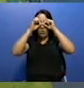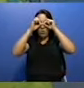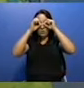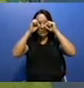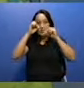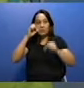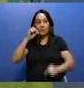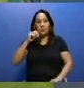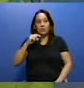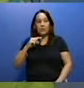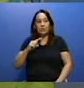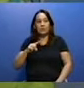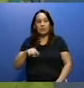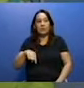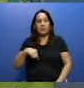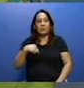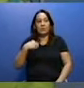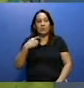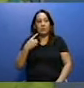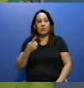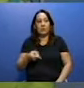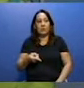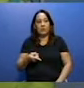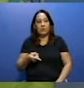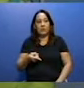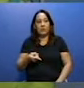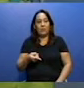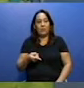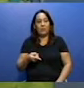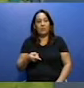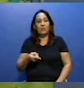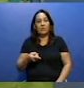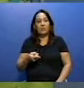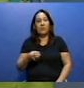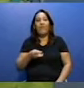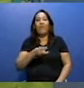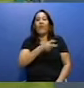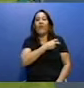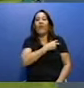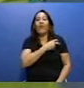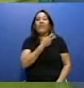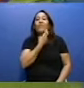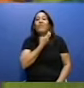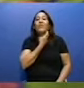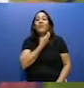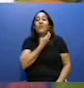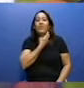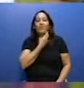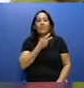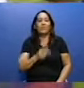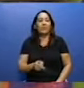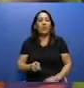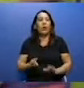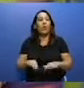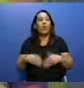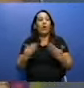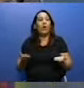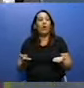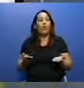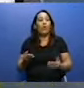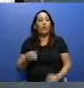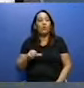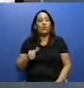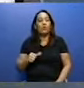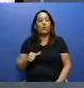Óculos de sol. Quem vem depois do óculos de sol? Vampirinho. Então, qual será o